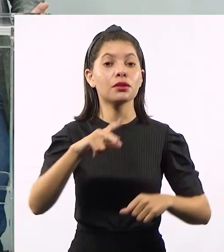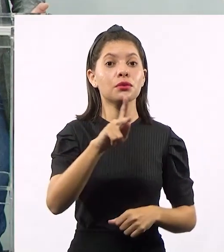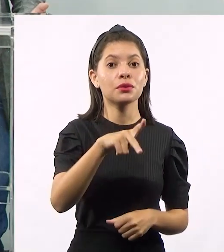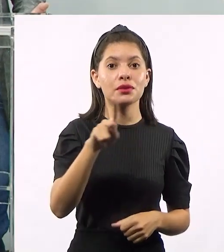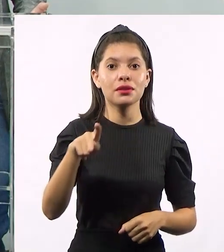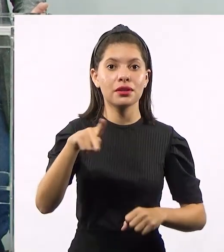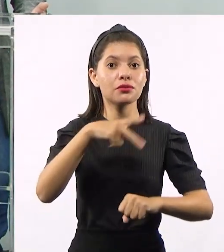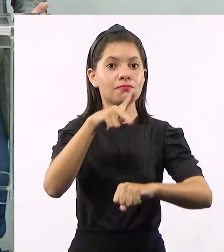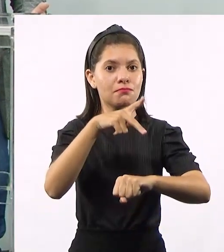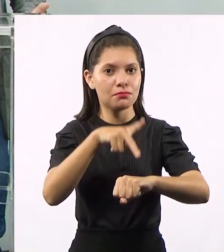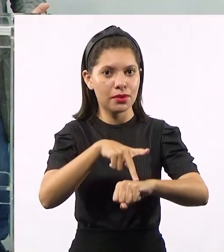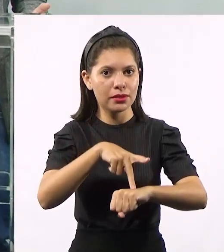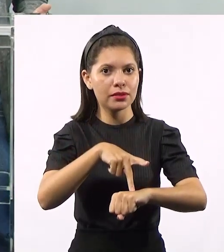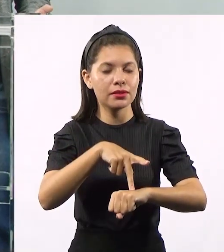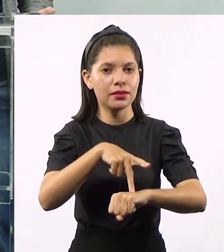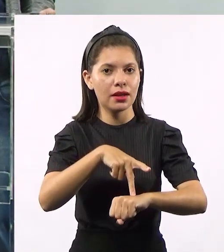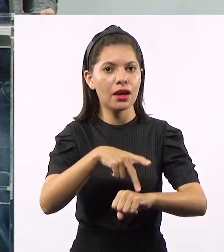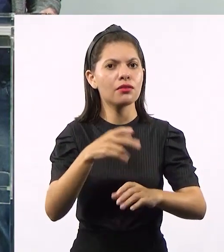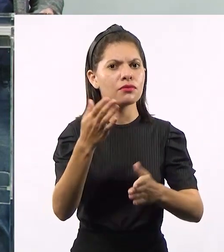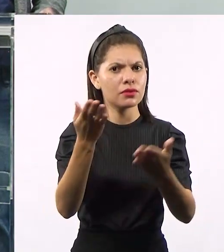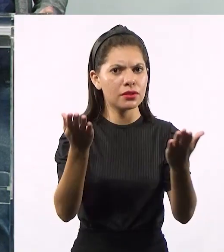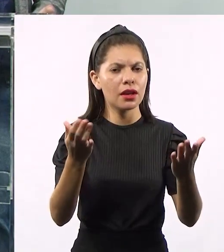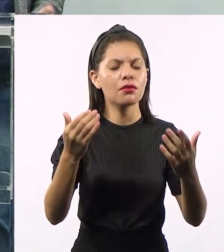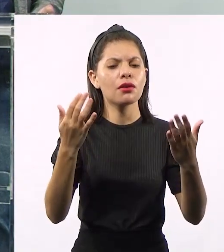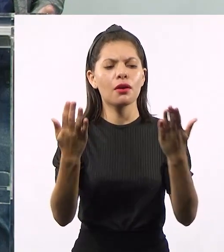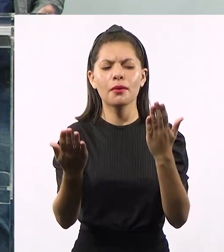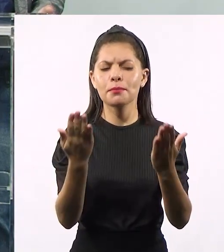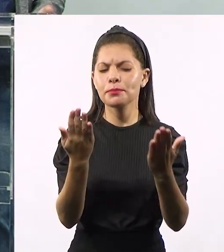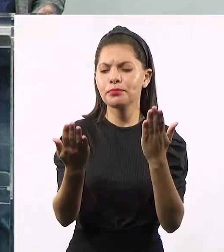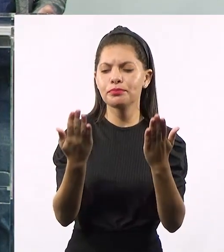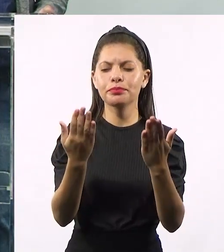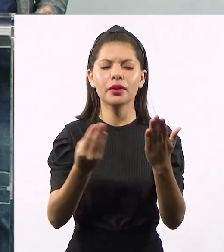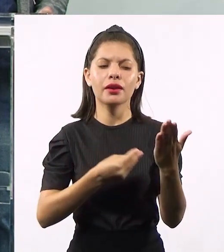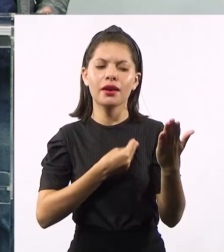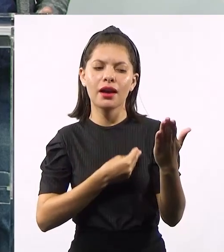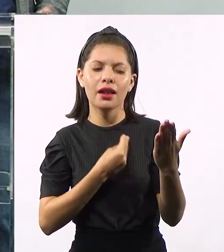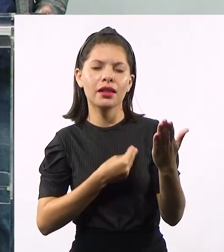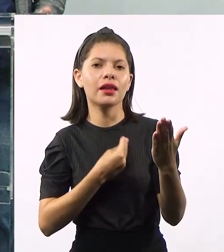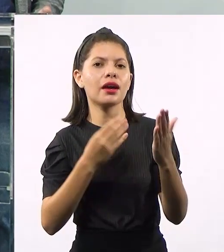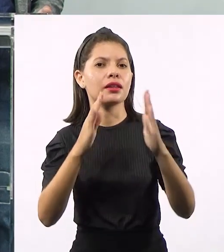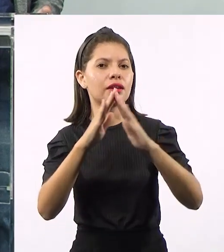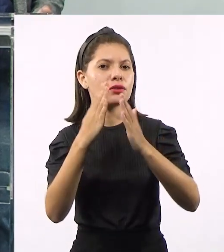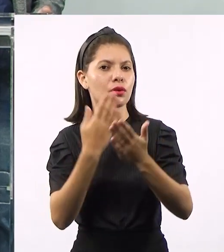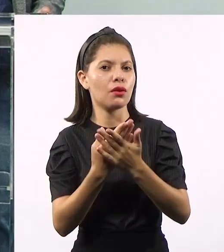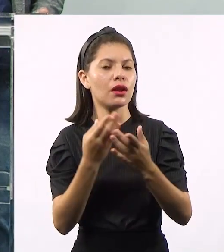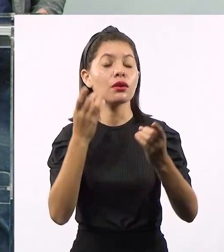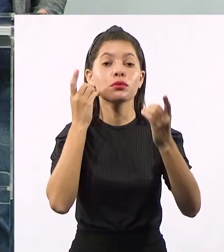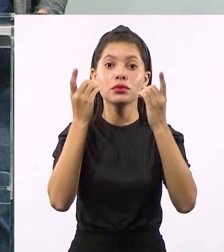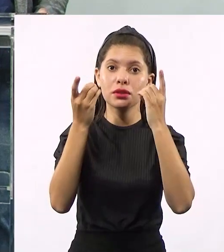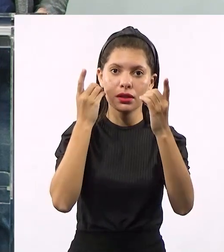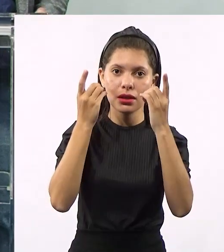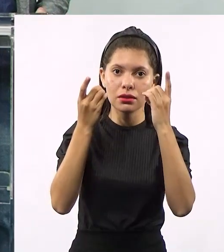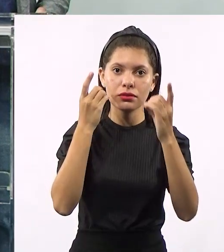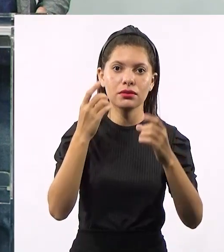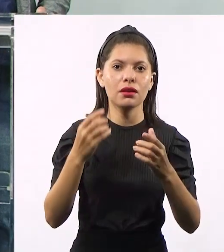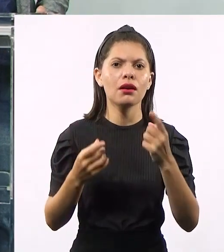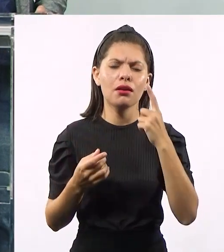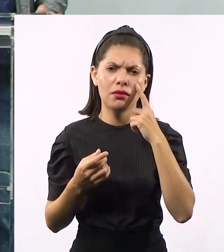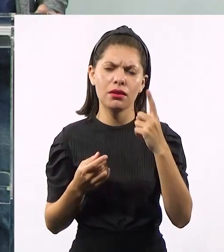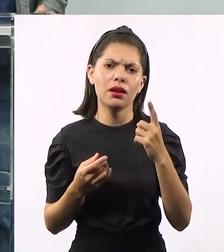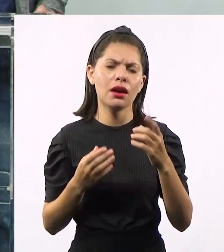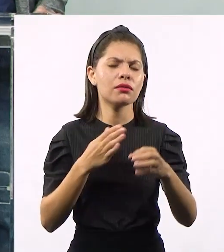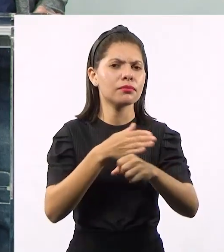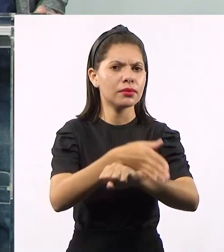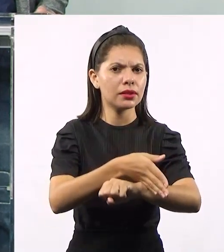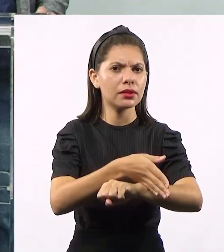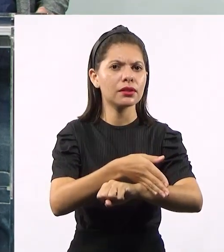pode comparar a realidade da escola com os dados nacionais. Então é importante dar uma olhada lá no referencial, quais